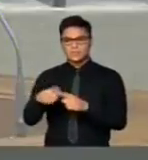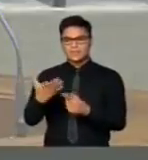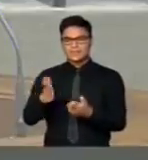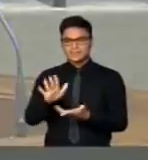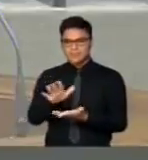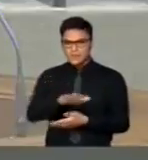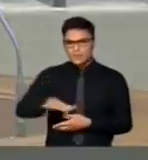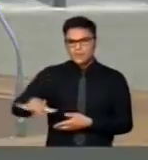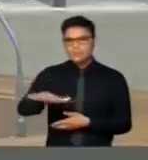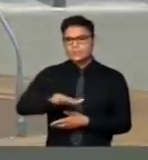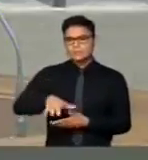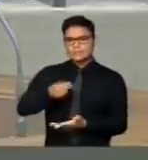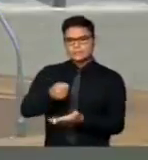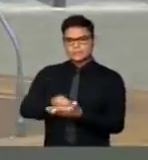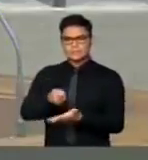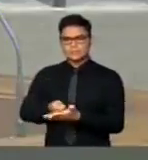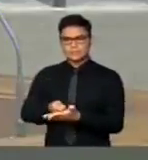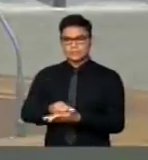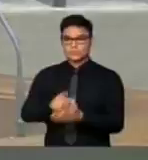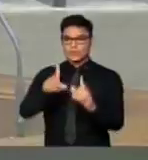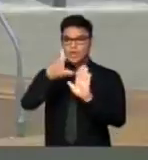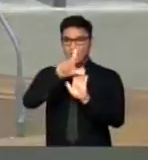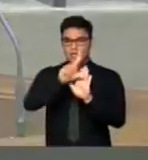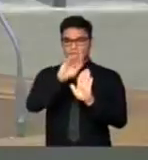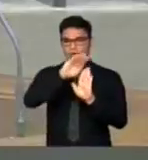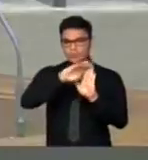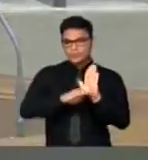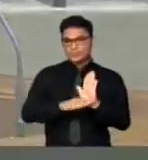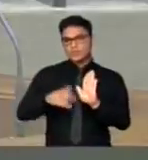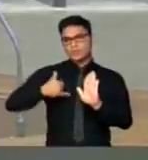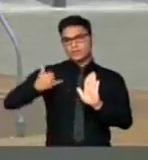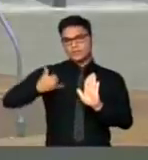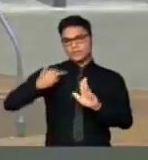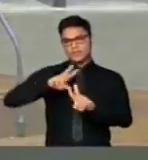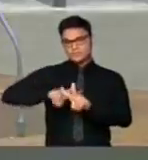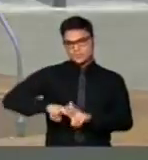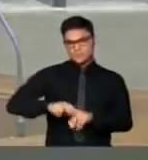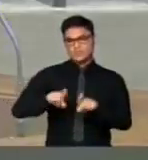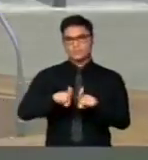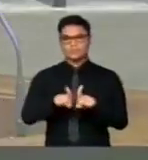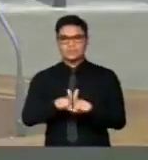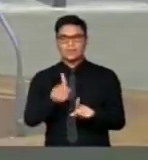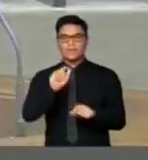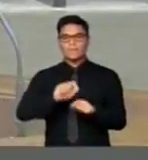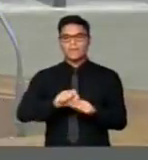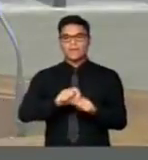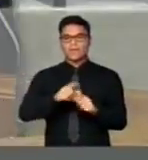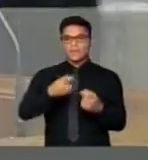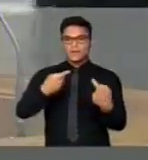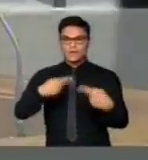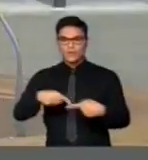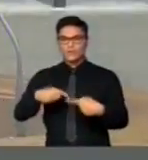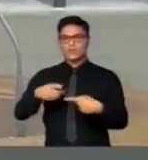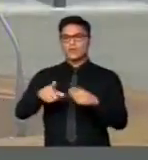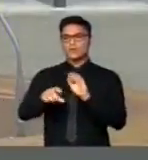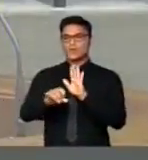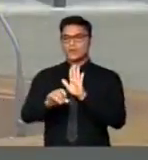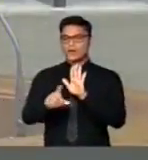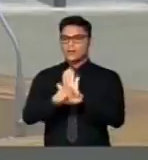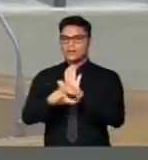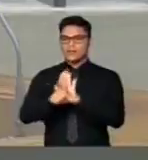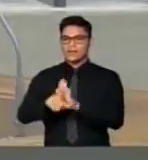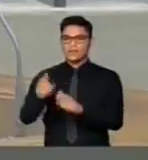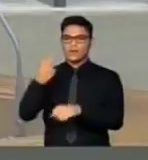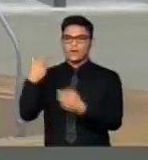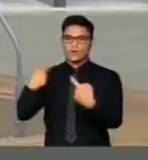mais fundamentalistas, como a redução da maioridade penal, a revogação do Estatuto do Desarmamento, a